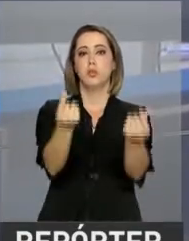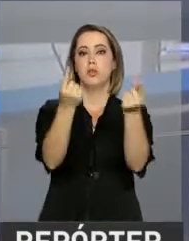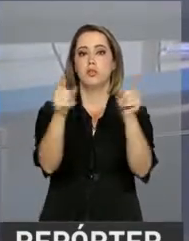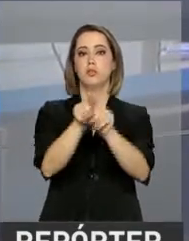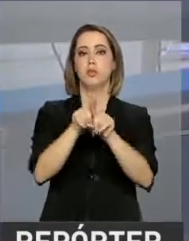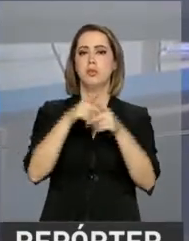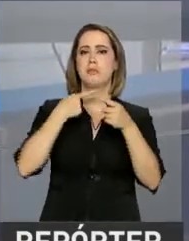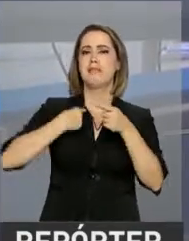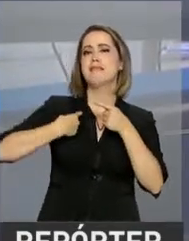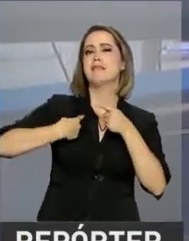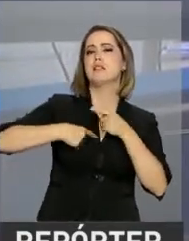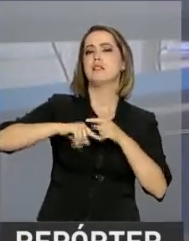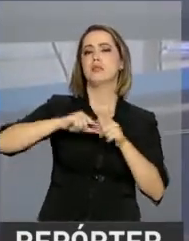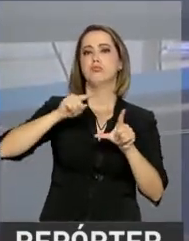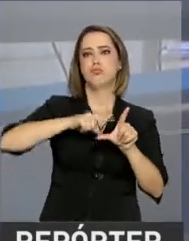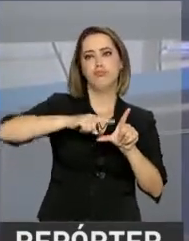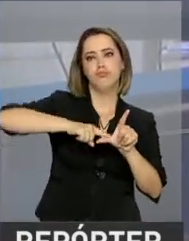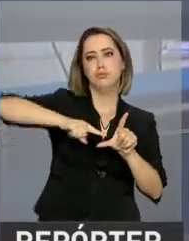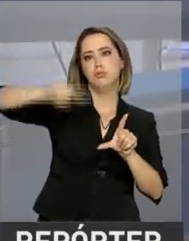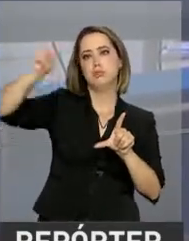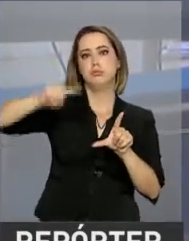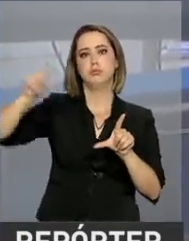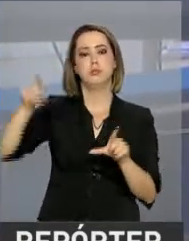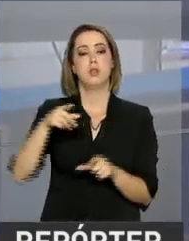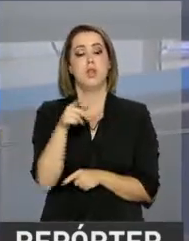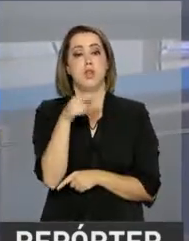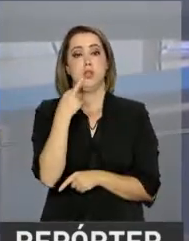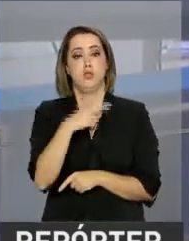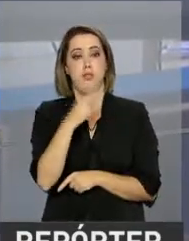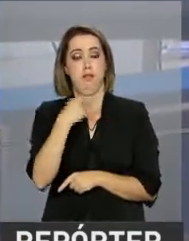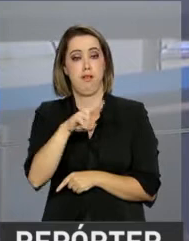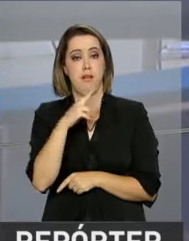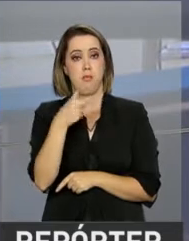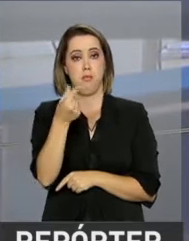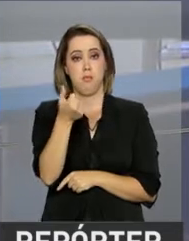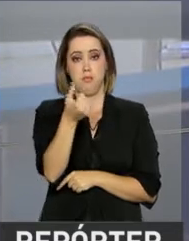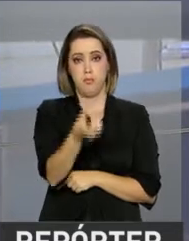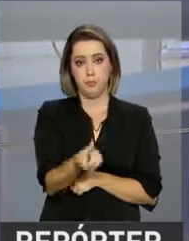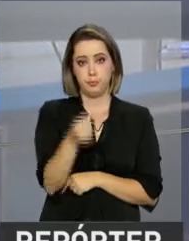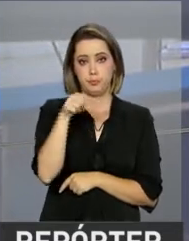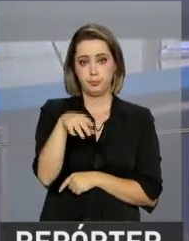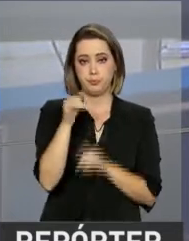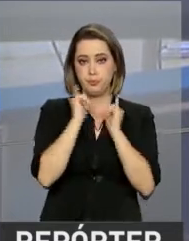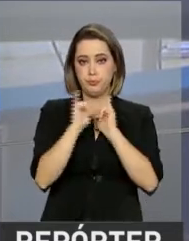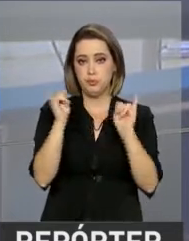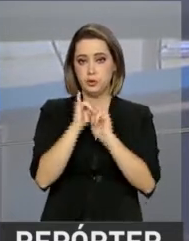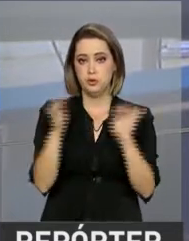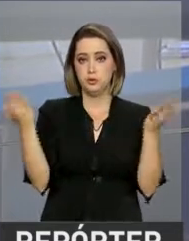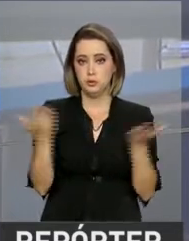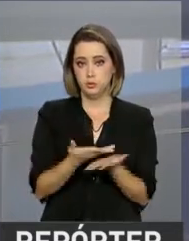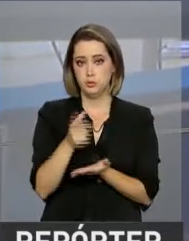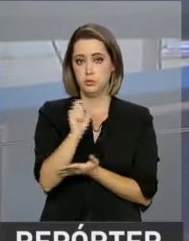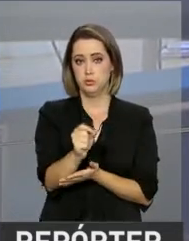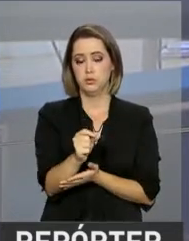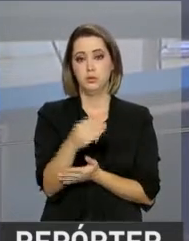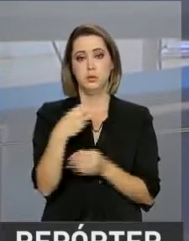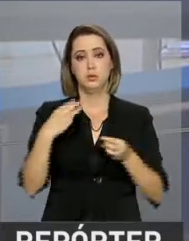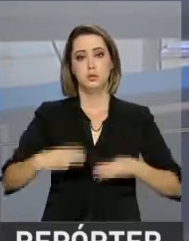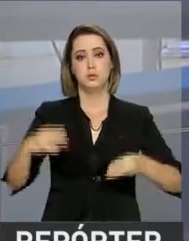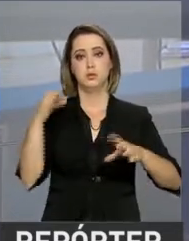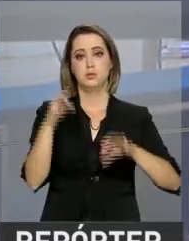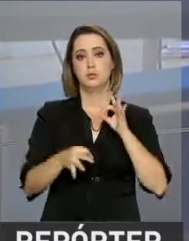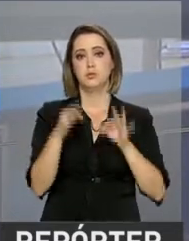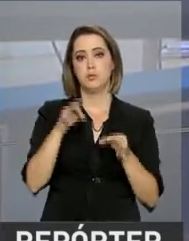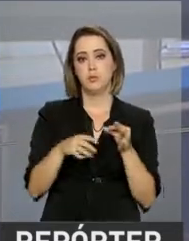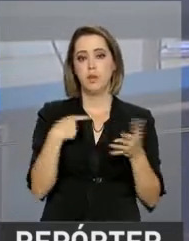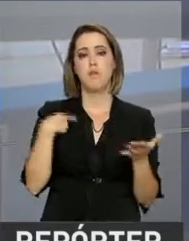de reclamações dos consumidores em 2016, de acordo com dados divulgados nesta quinta-feira pelo Ministério da Justiça. Para